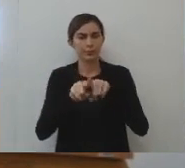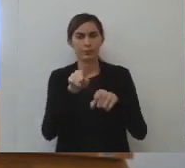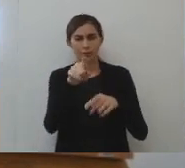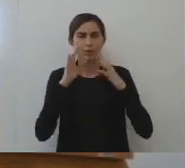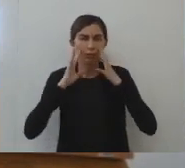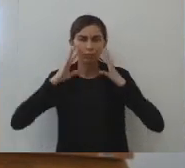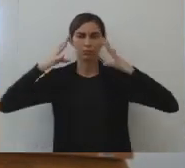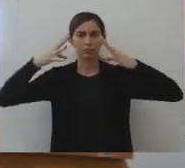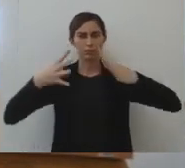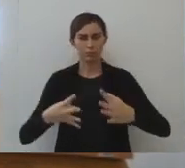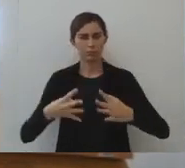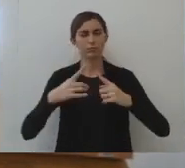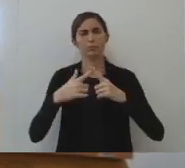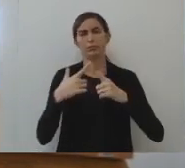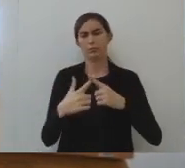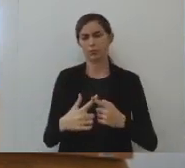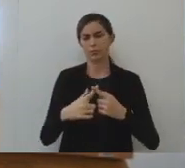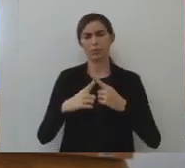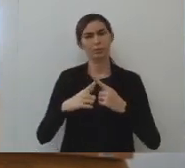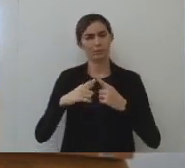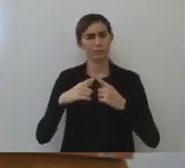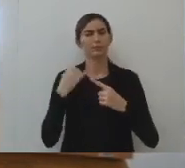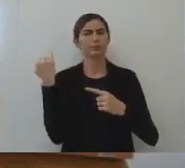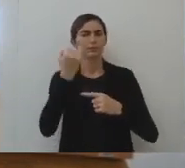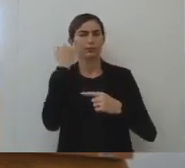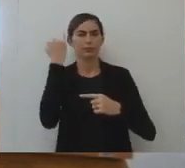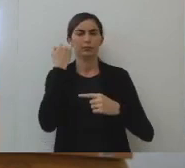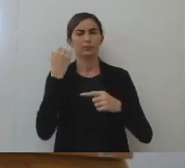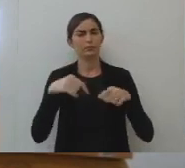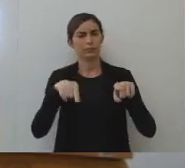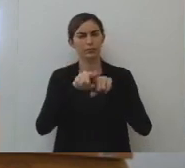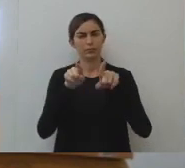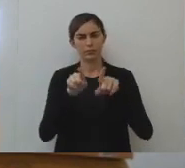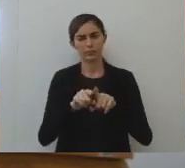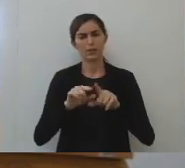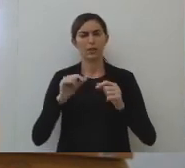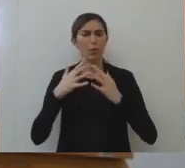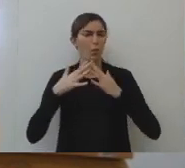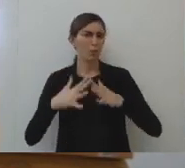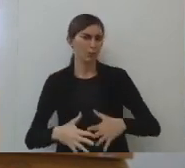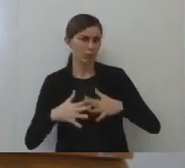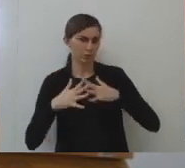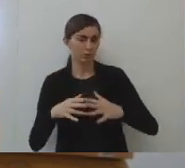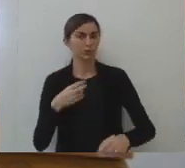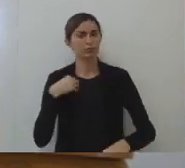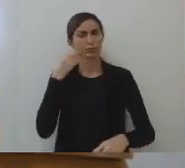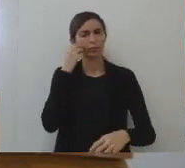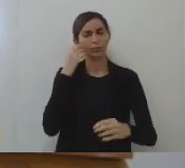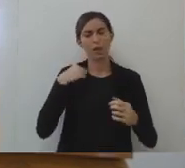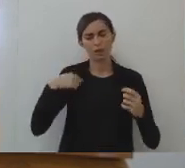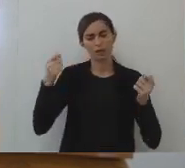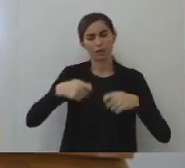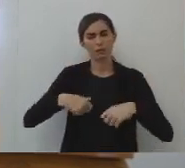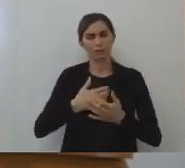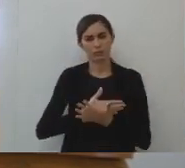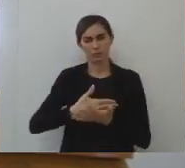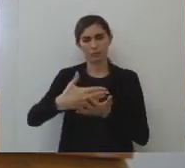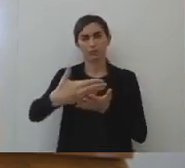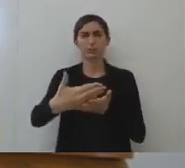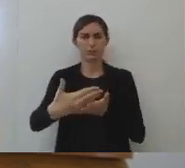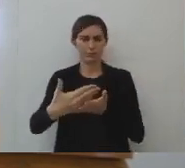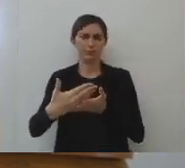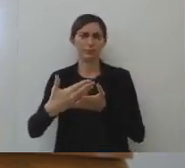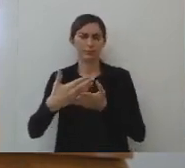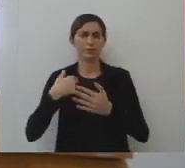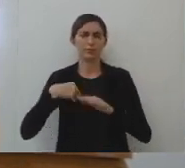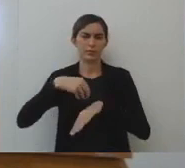prestem atenção, porque embora seja um princípio importante, também ele é um pouco complexo, certo? E para a gente poder começar,